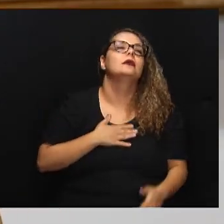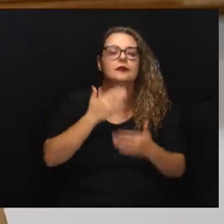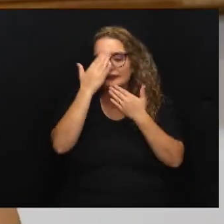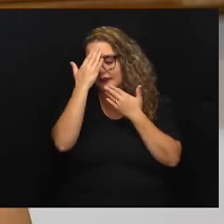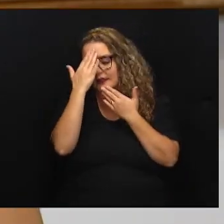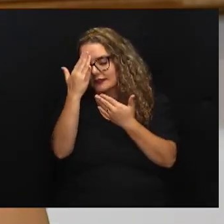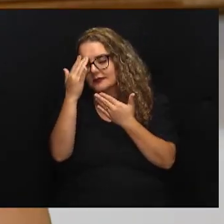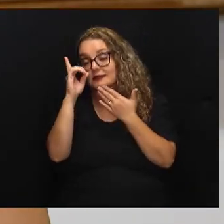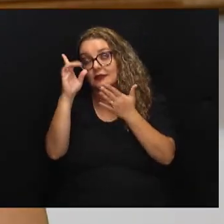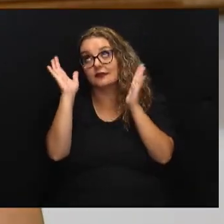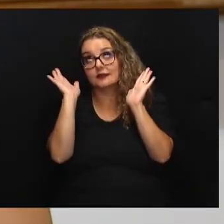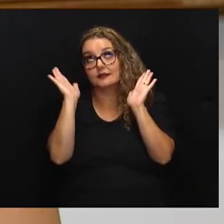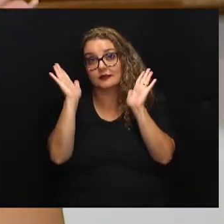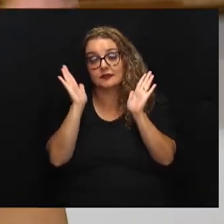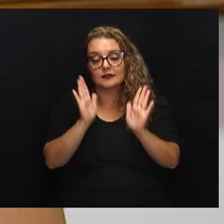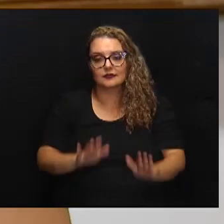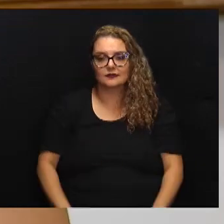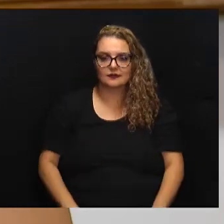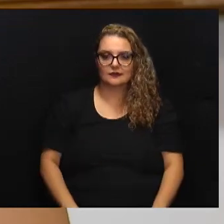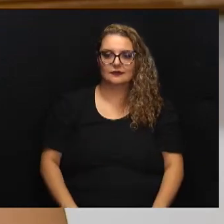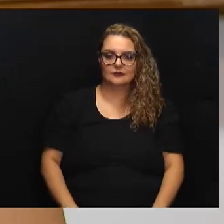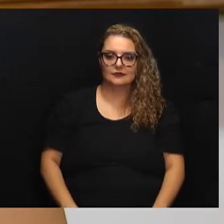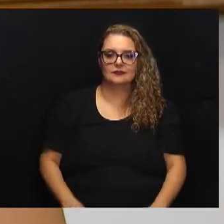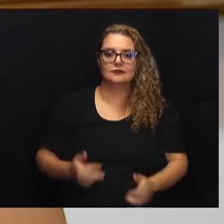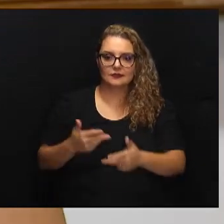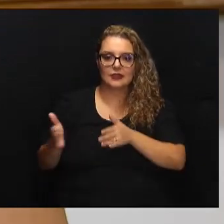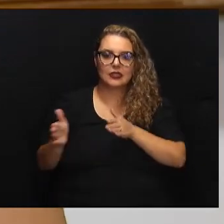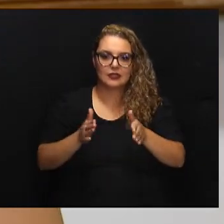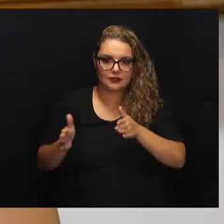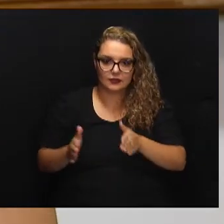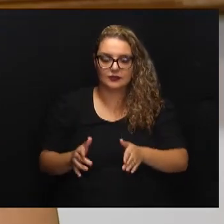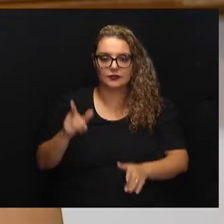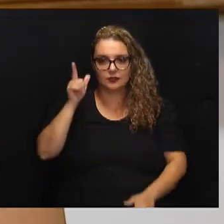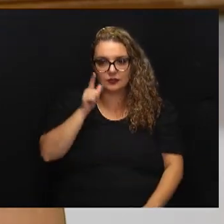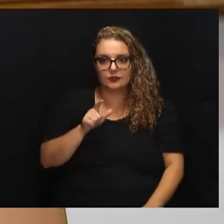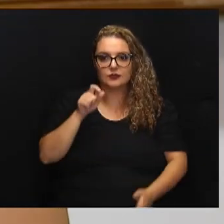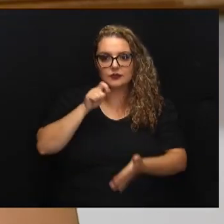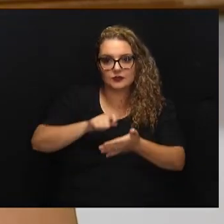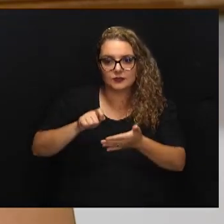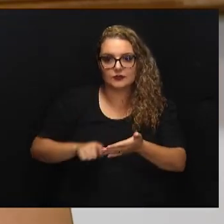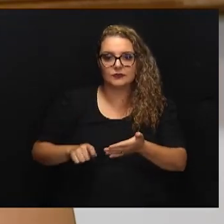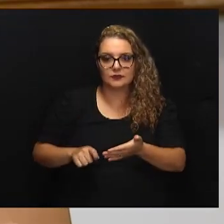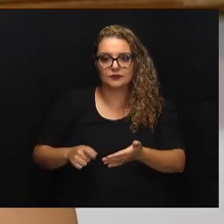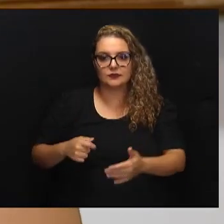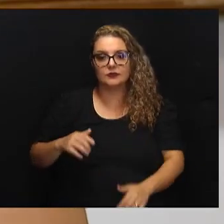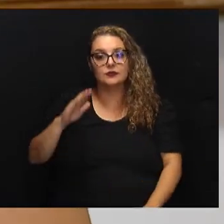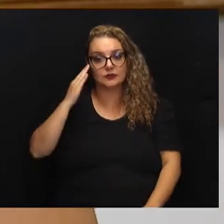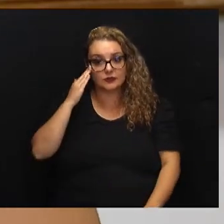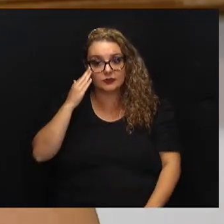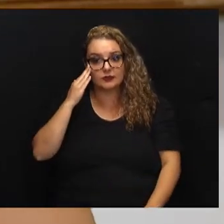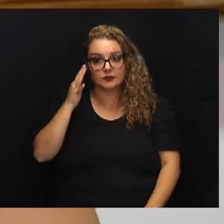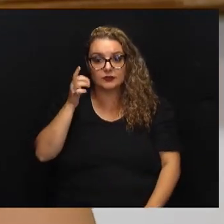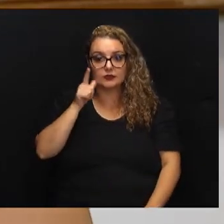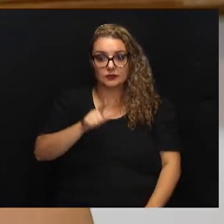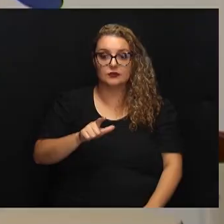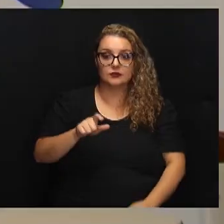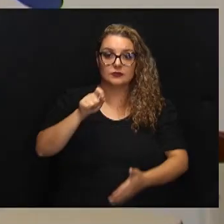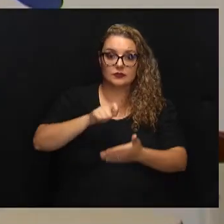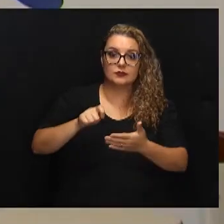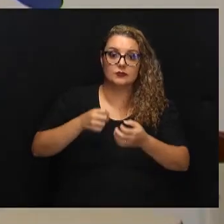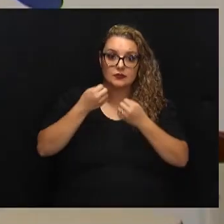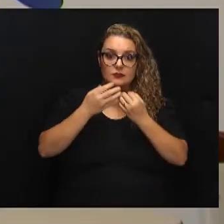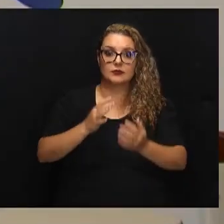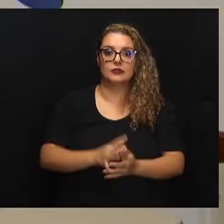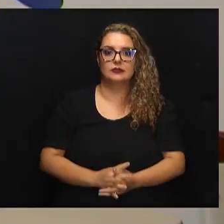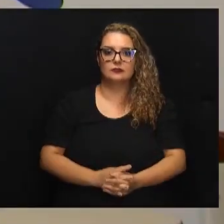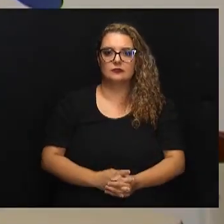Deus, tipo assim, algo que é acessível, que eu consigo fazer e algo que eu estou inteirada e que eu consigo escrever bem sobre isso.